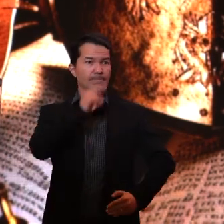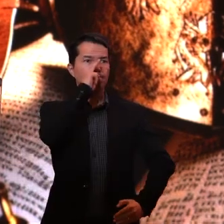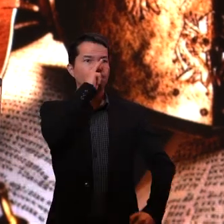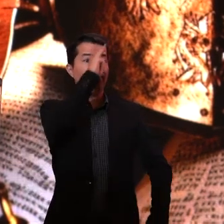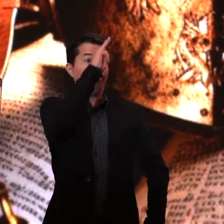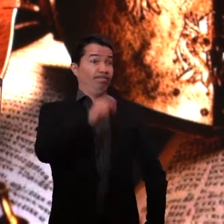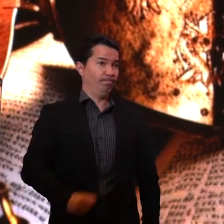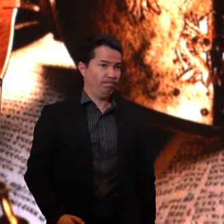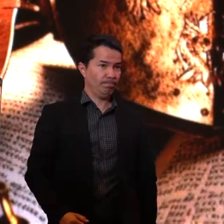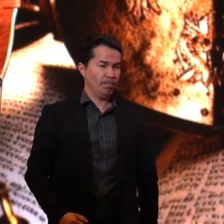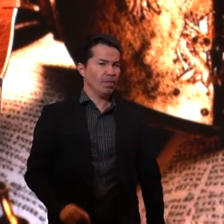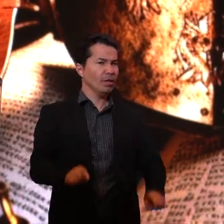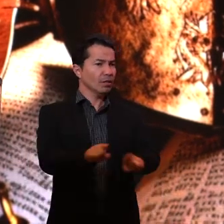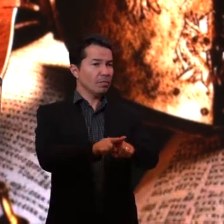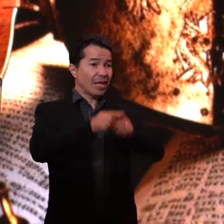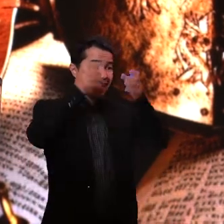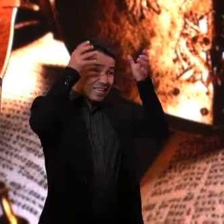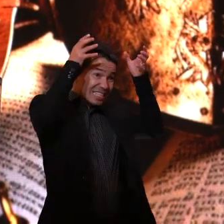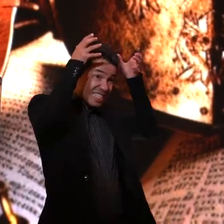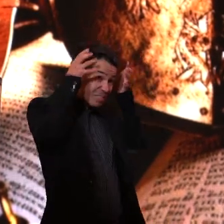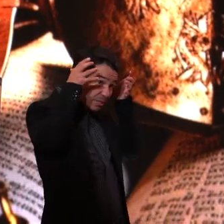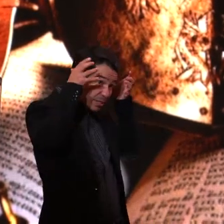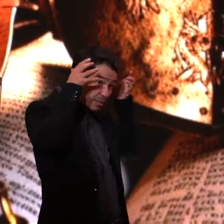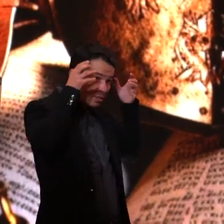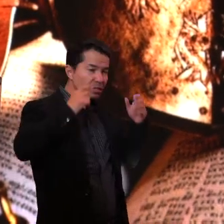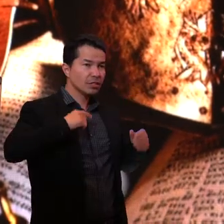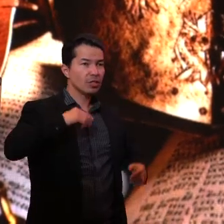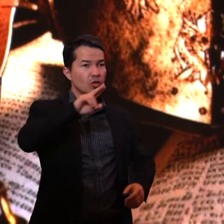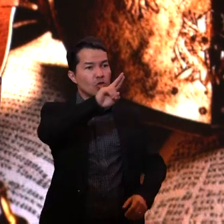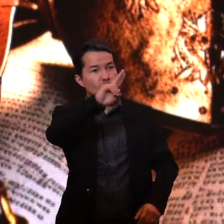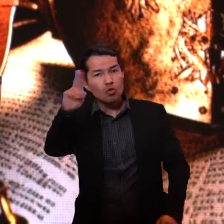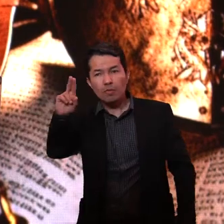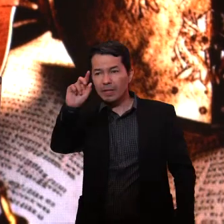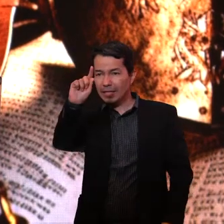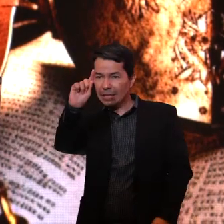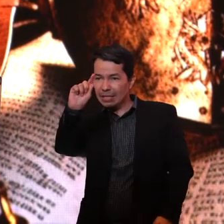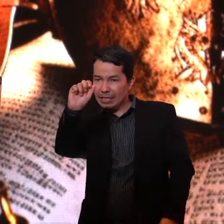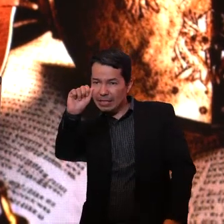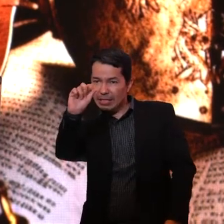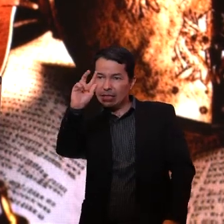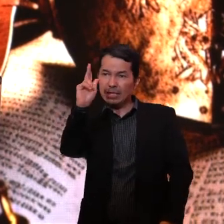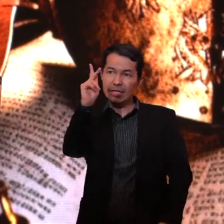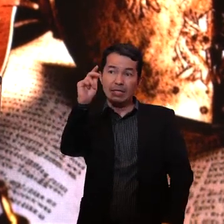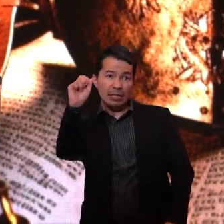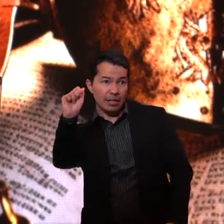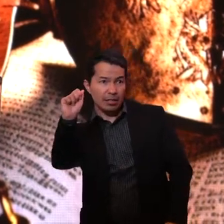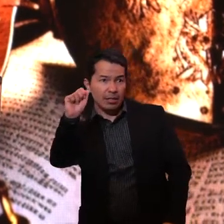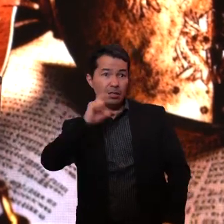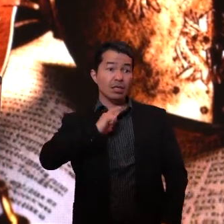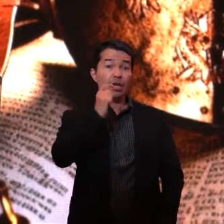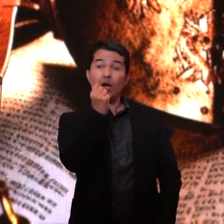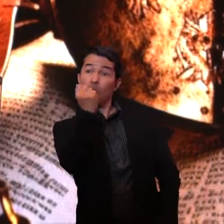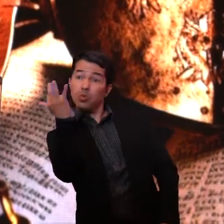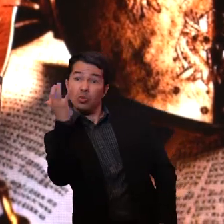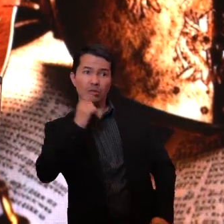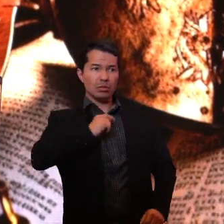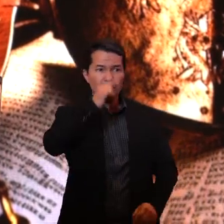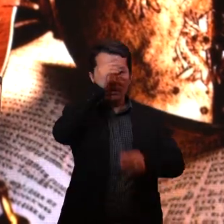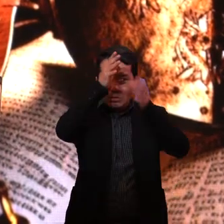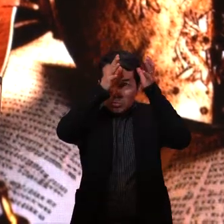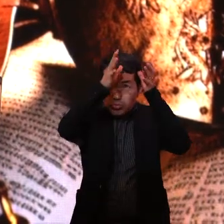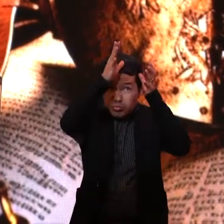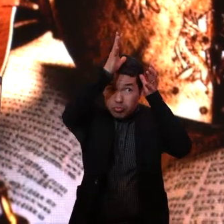de galha. E algumas galhas possuíam uma crista como ornamento e figuras como